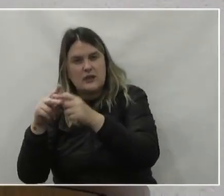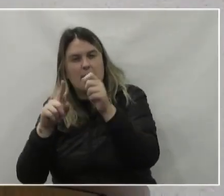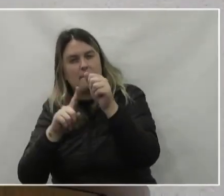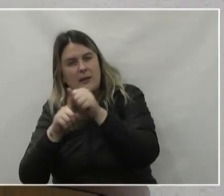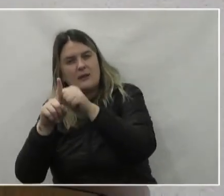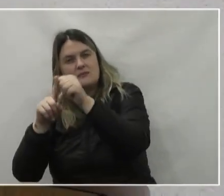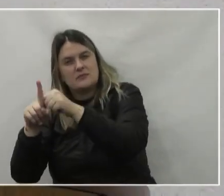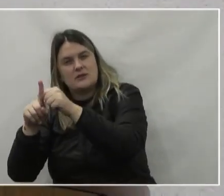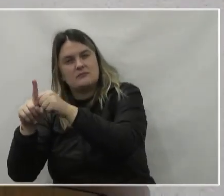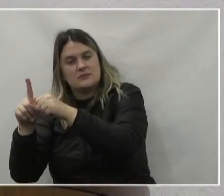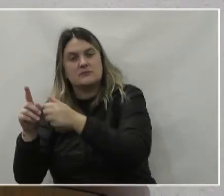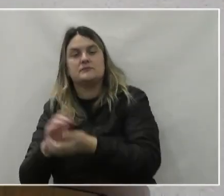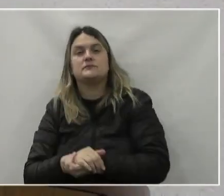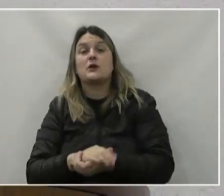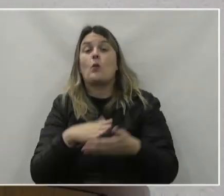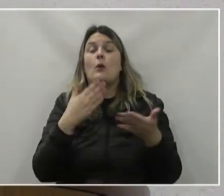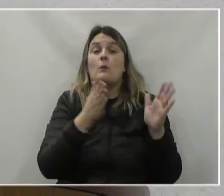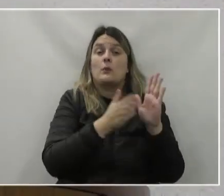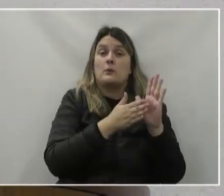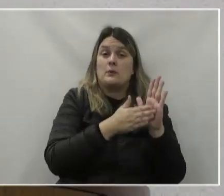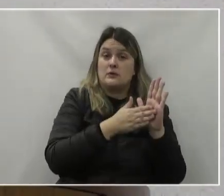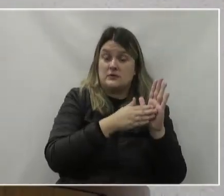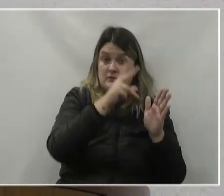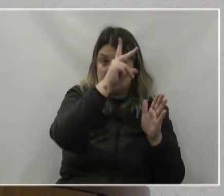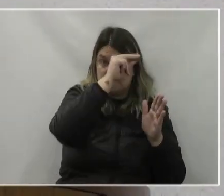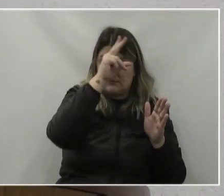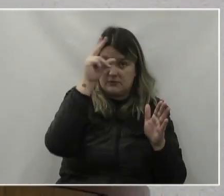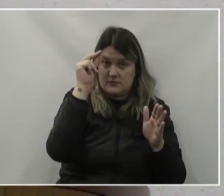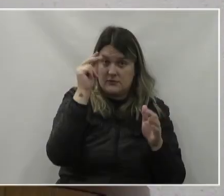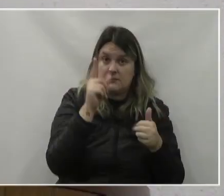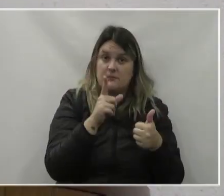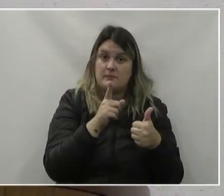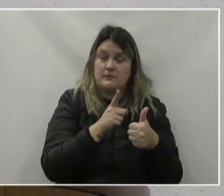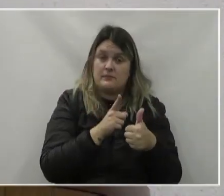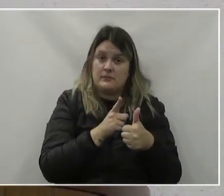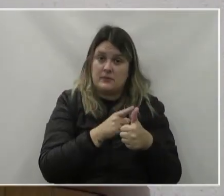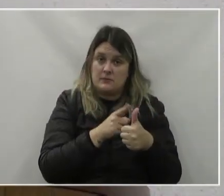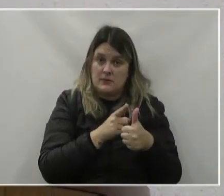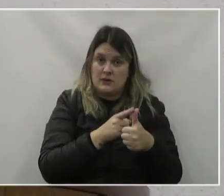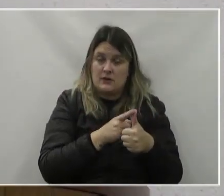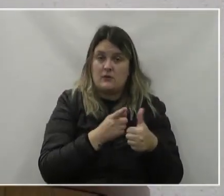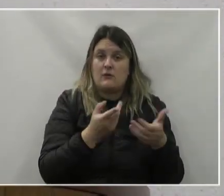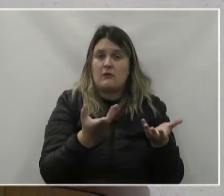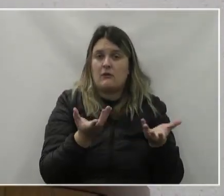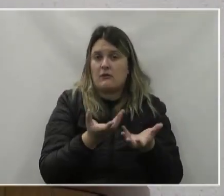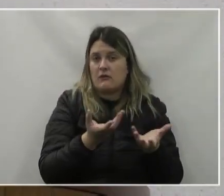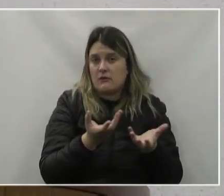qual foi a proposição do município? Bom, nós primeiros gostaríamos que